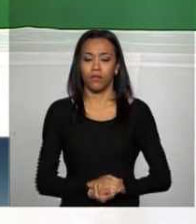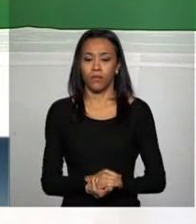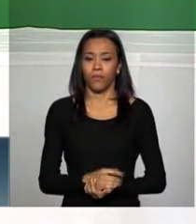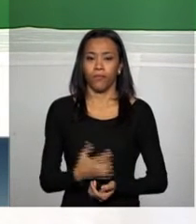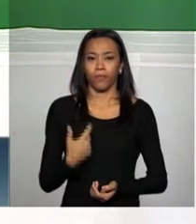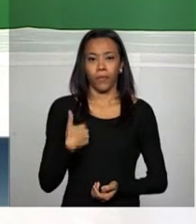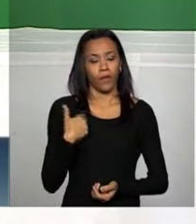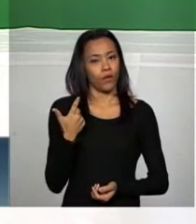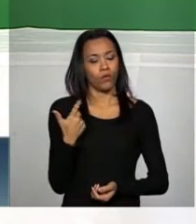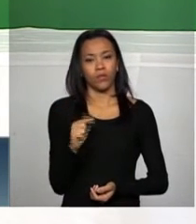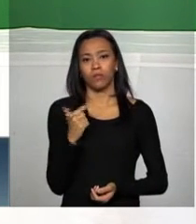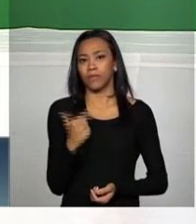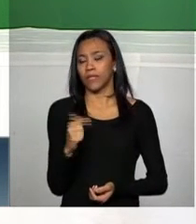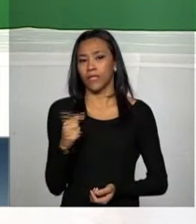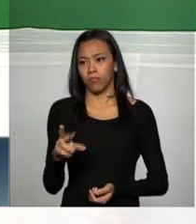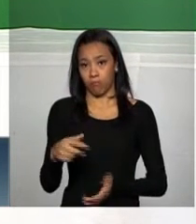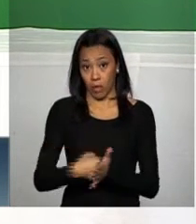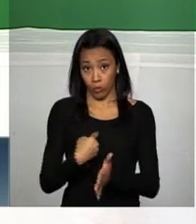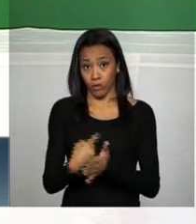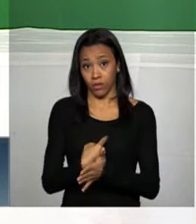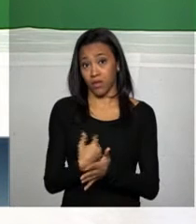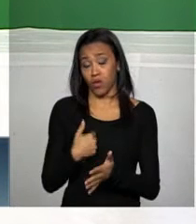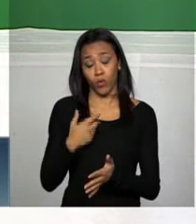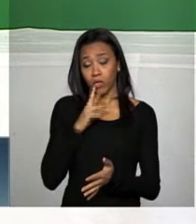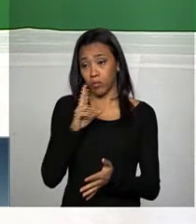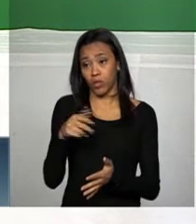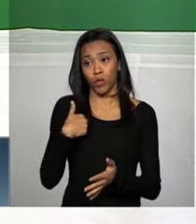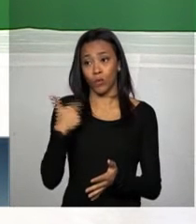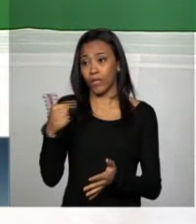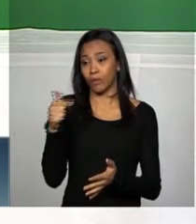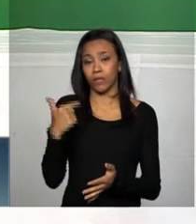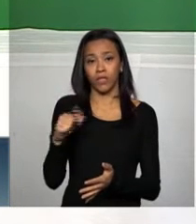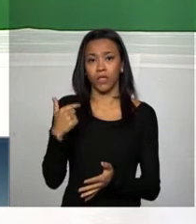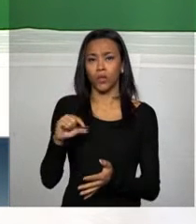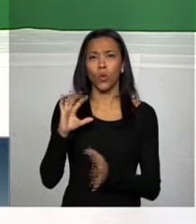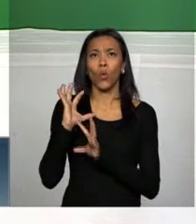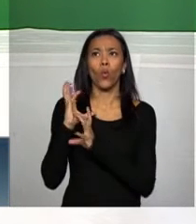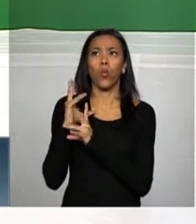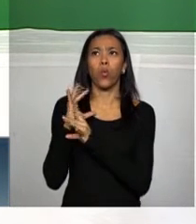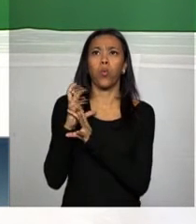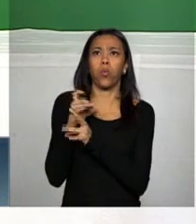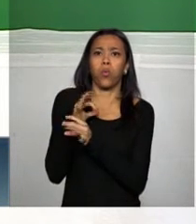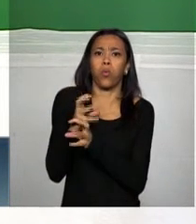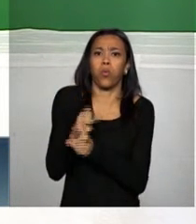Eu não tenho agora estimativas mais atualizadas sobre o acúmulo de crédito